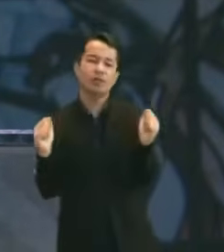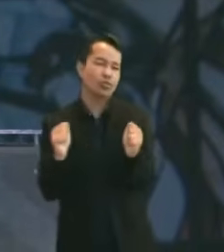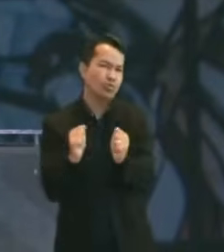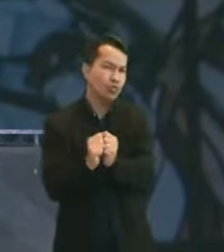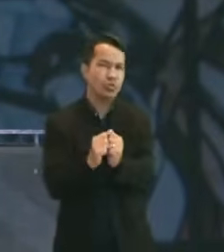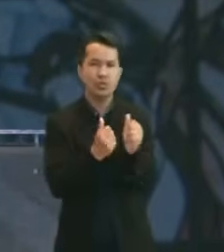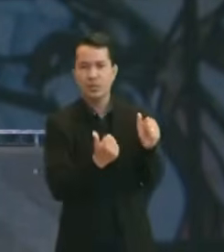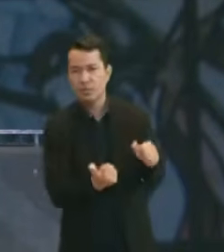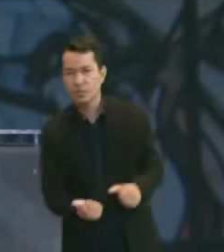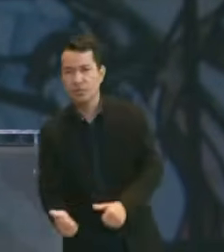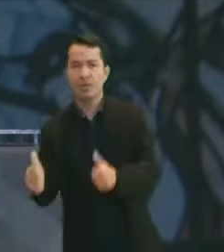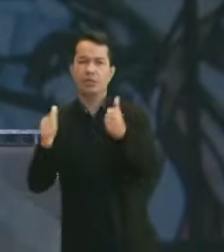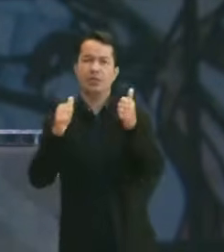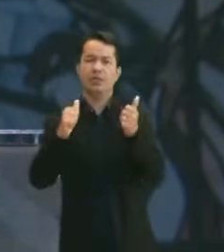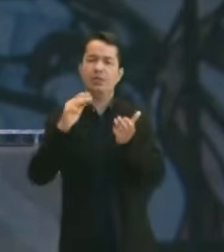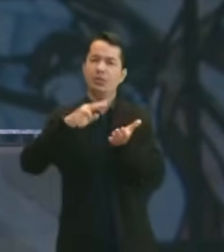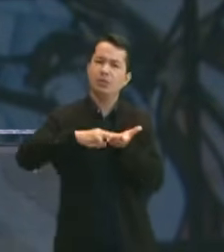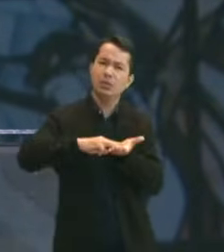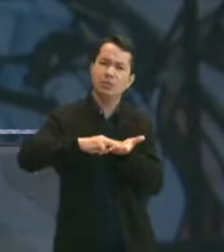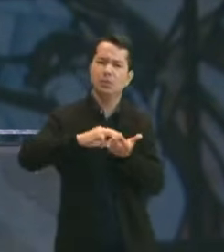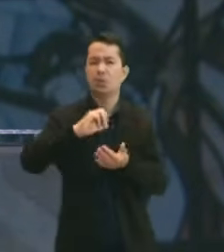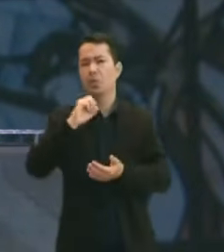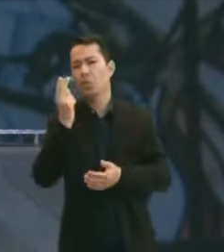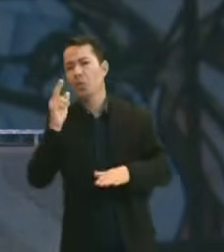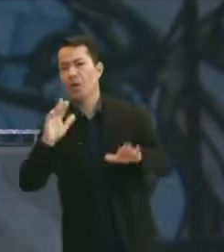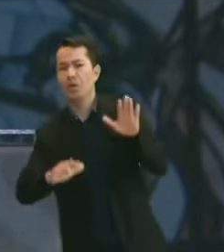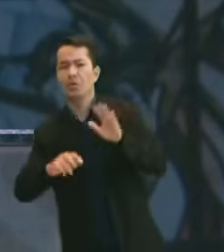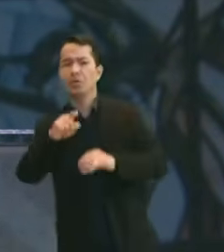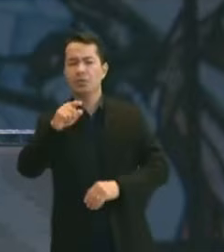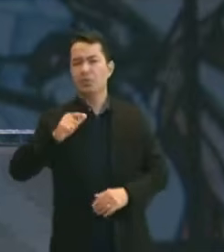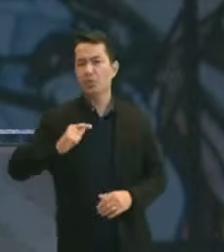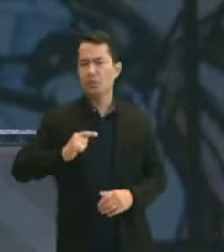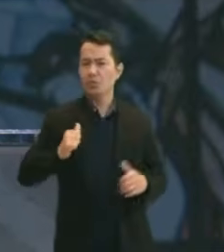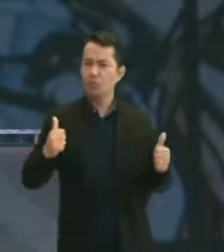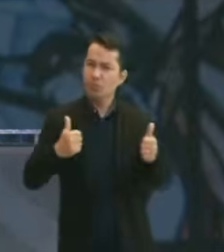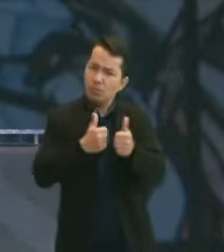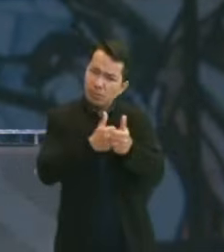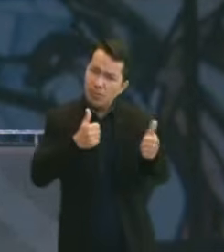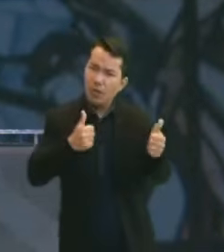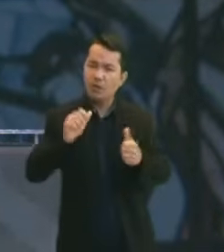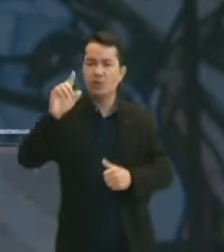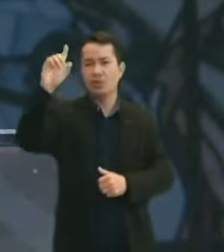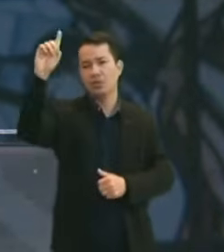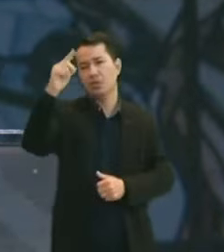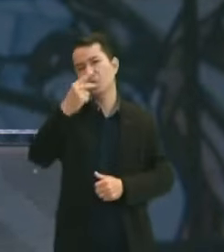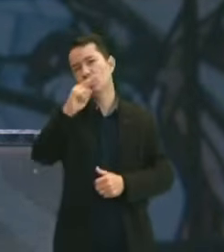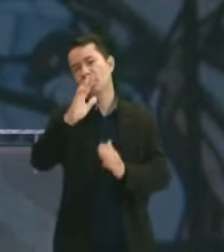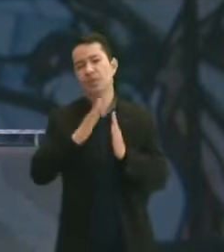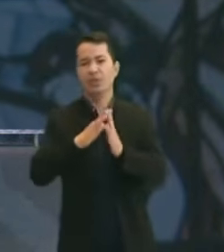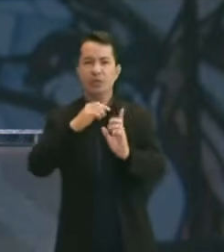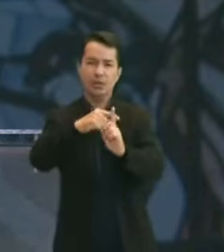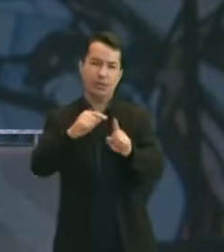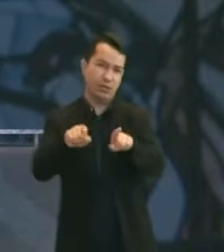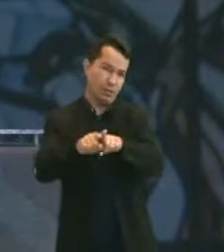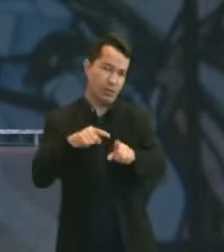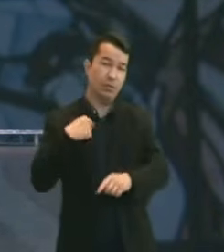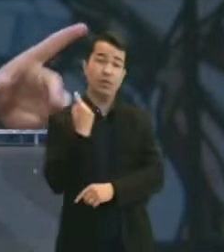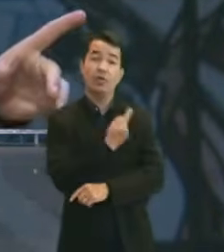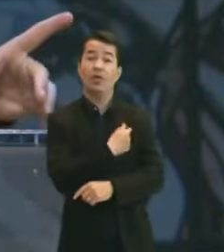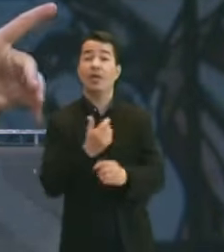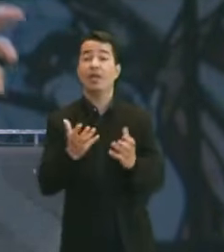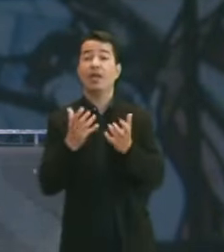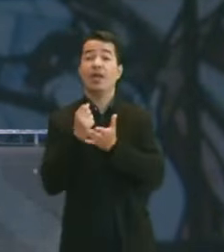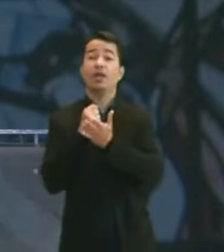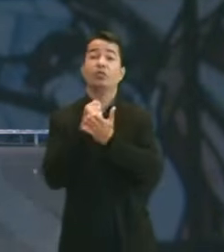batismo, seja a membresia com uma igreja local, estar mais próximo de Deus e da sua igreja. Nós queremos te ajudar nisso. E eu